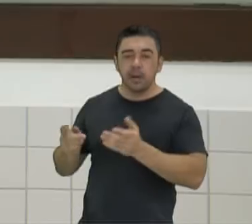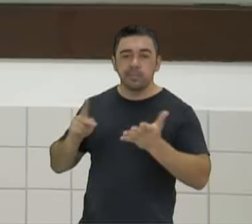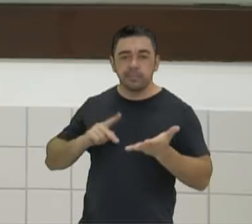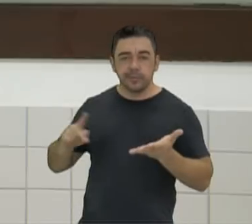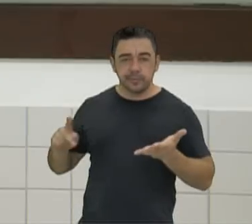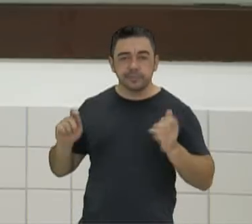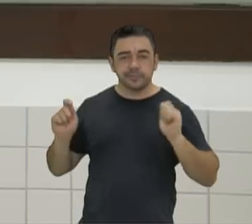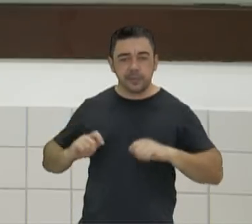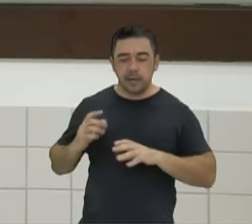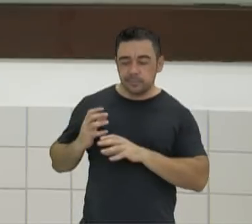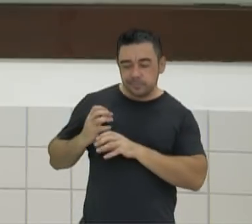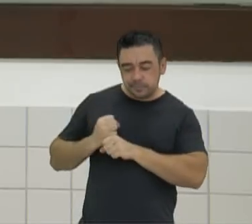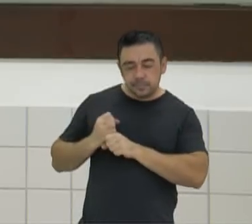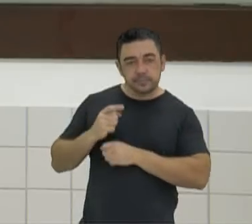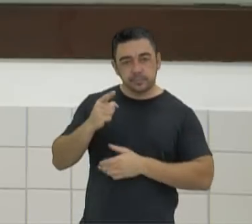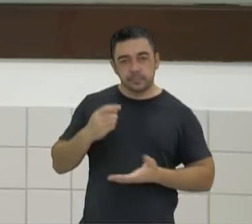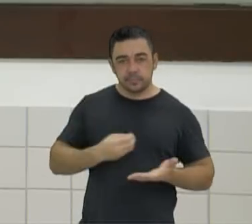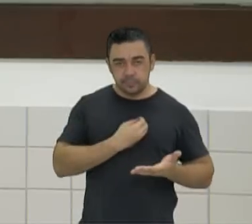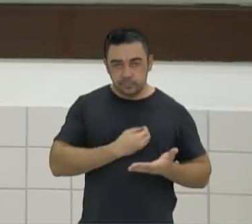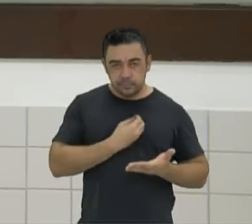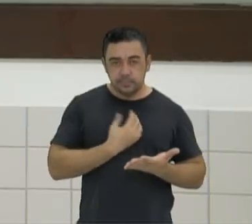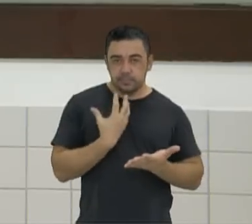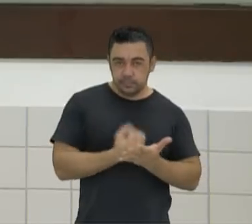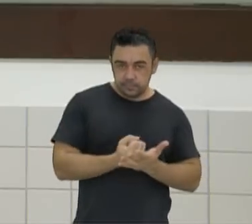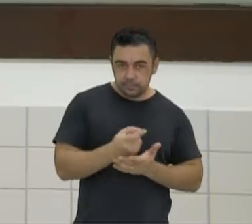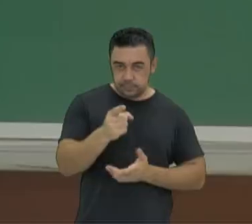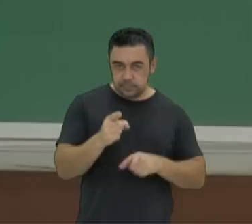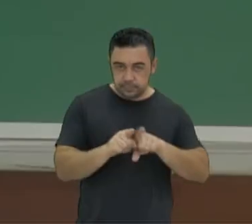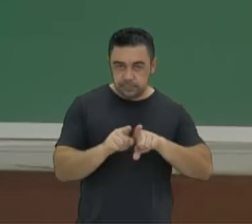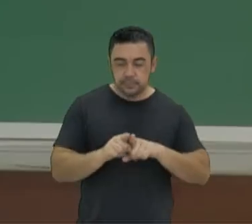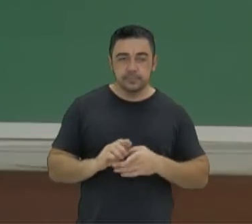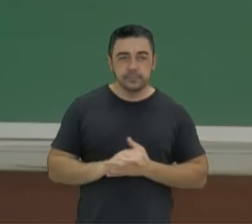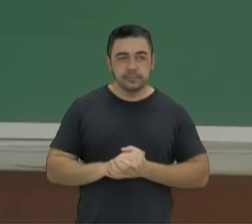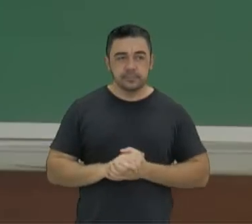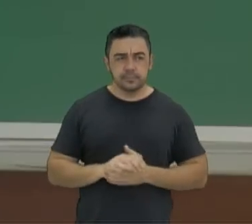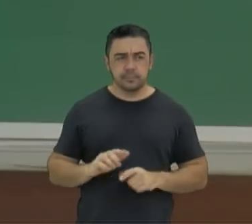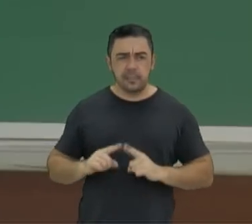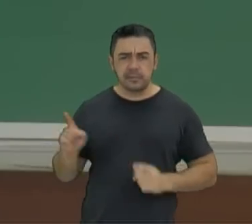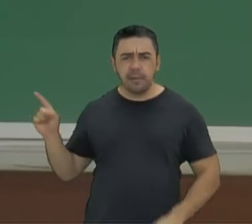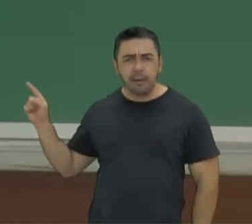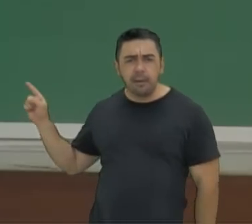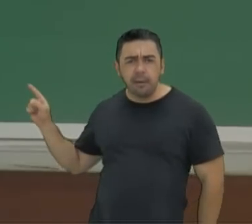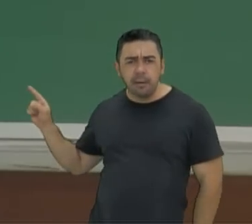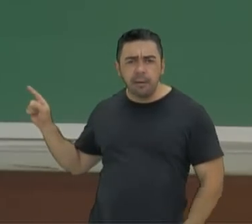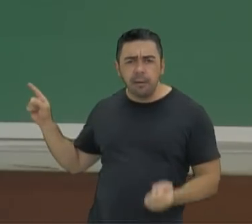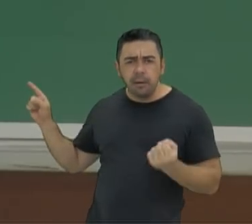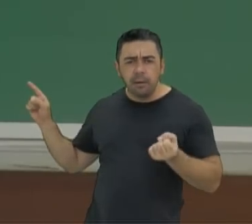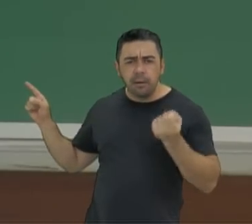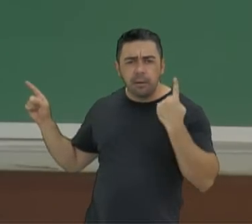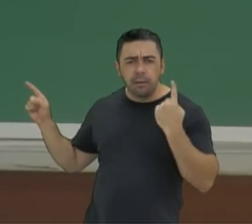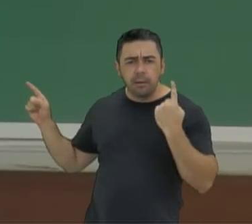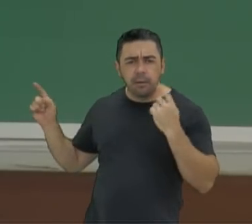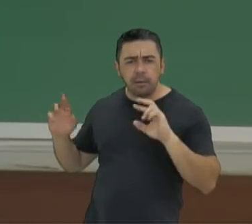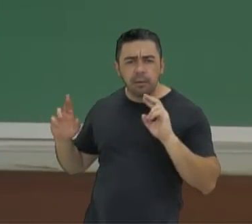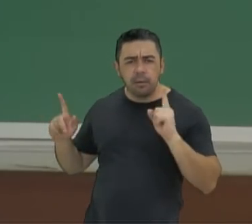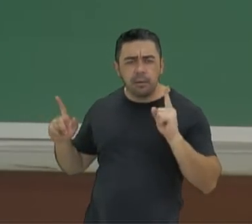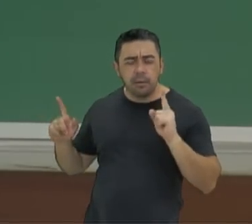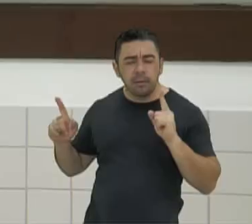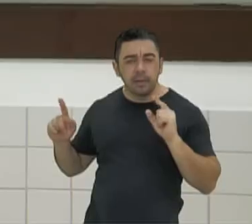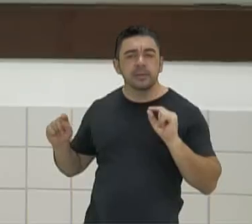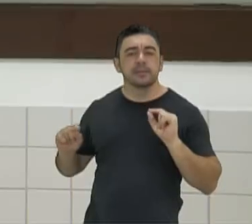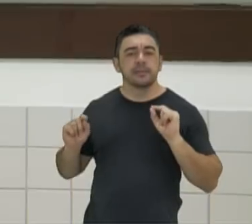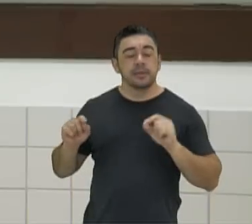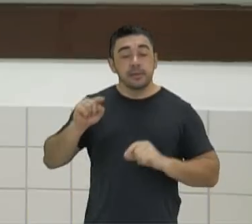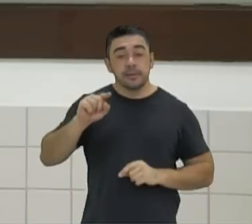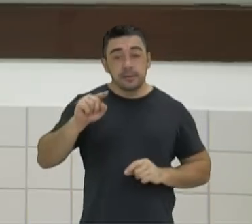consegue acompanhar o seu processo de aprendizagem, beleza? Professora, mas tem um símbolo diferente aqui hoje nos recados. Bom, é